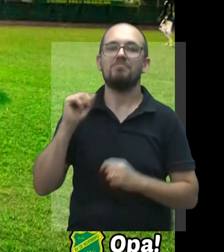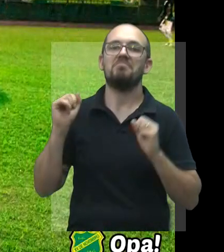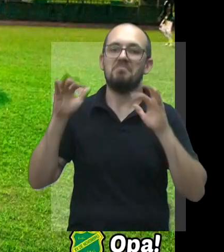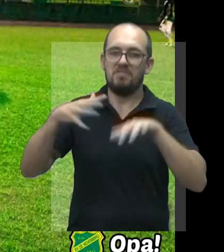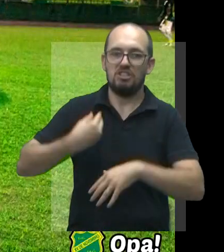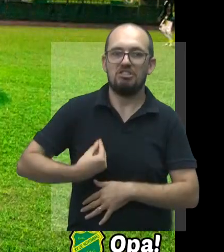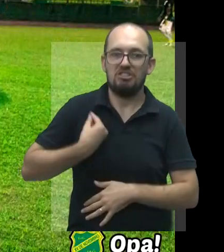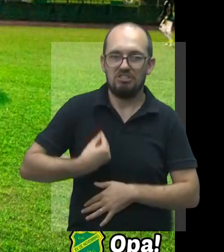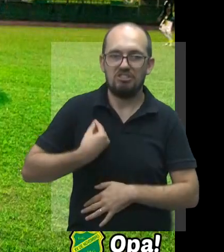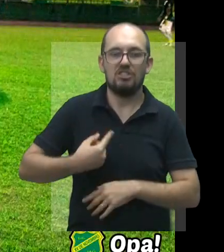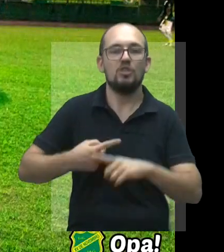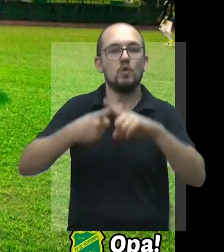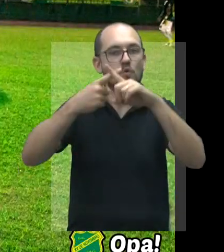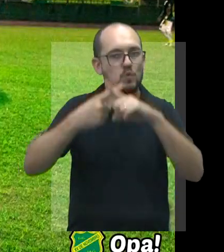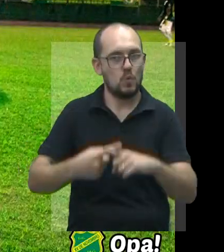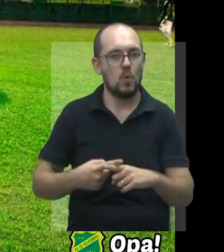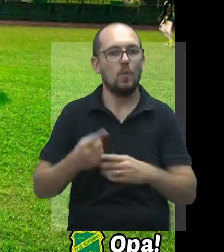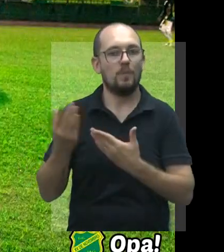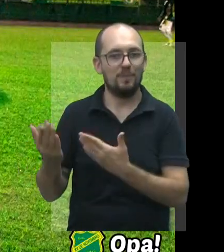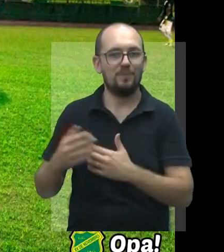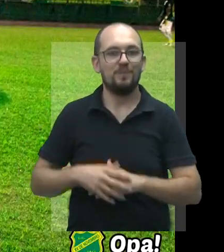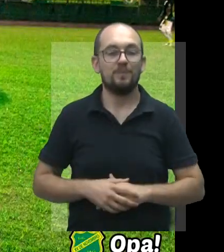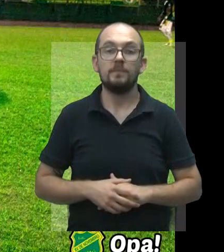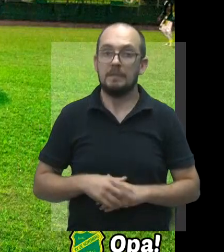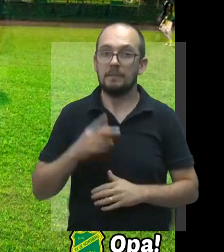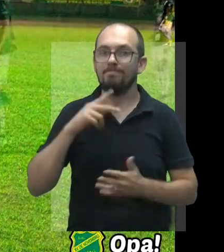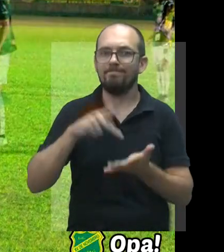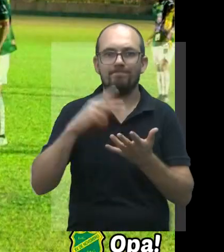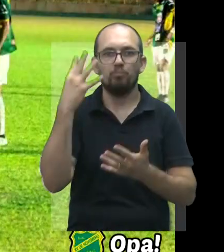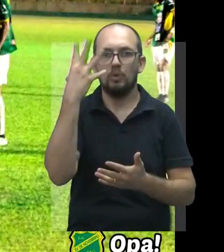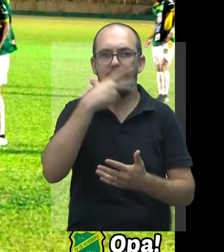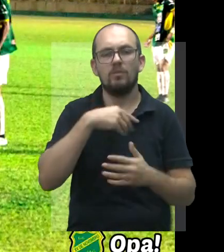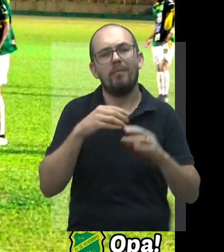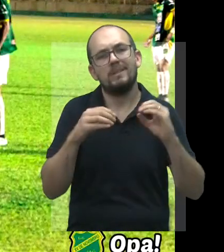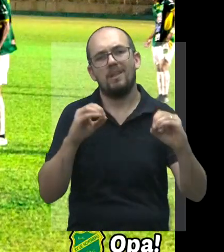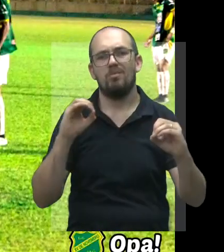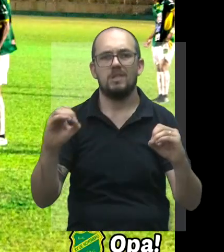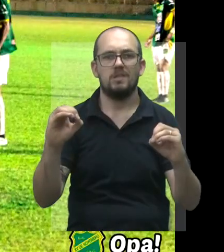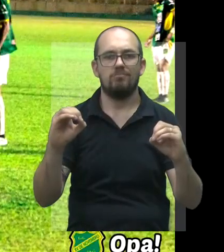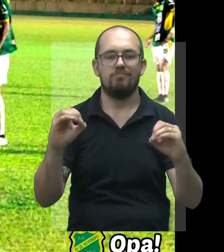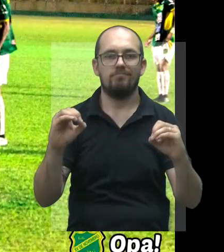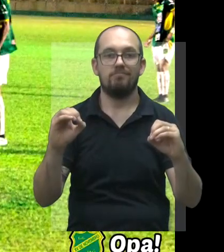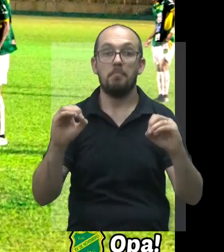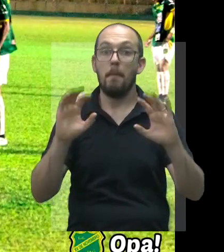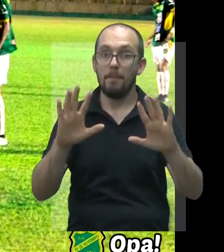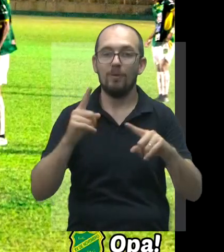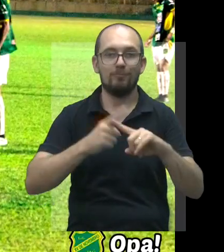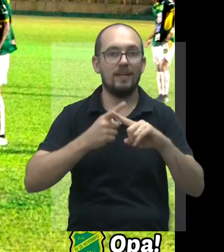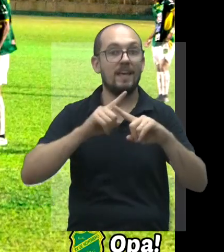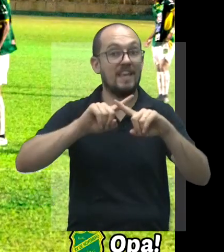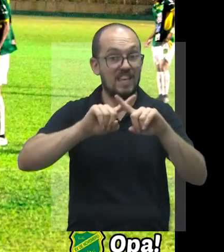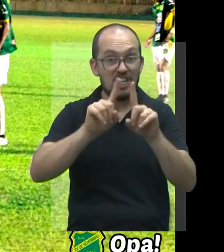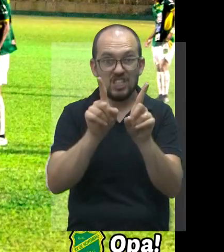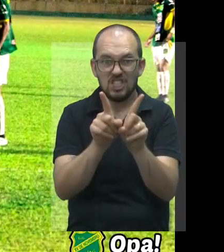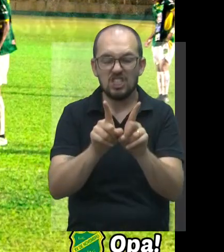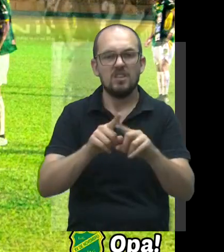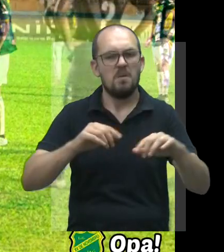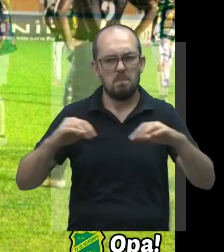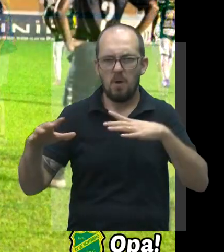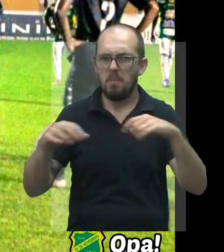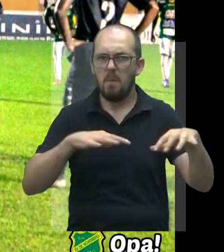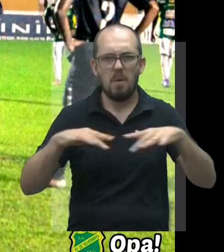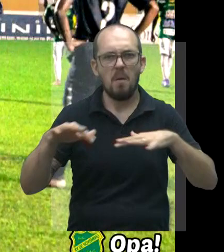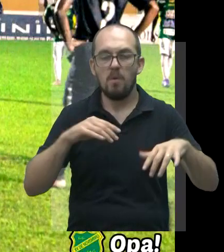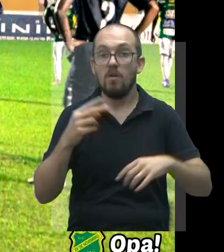presente nesses jogos festivos, né? Então realmente foi um jogo muito bonito, terminou 0-0, porque o Galinho realmente fez frente aí ao